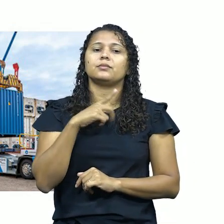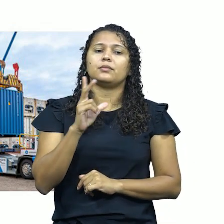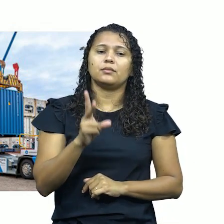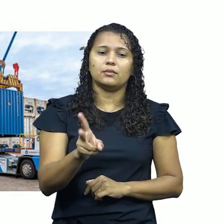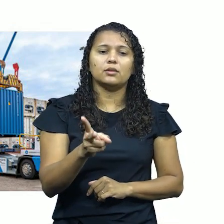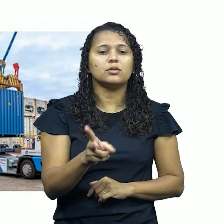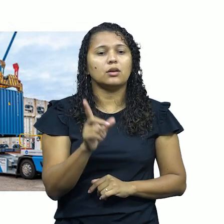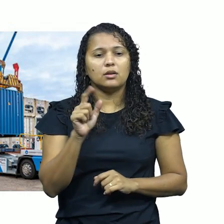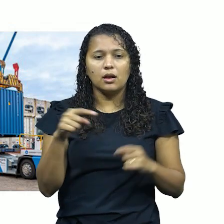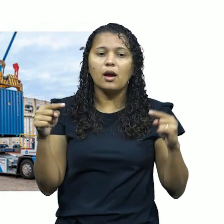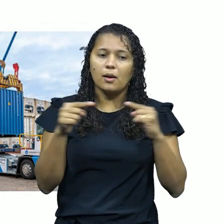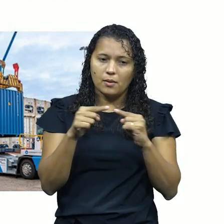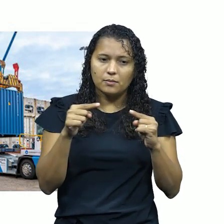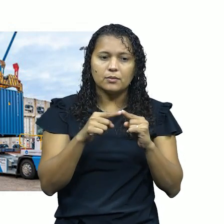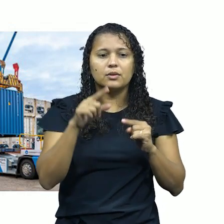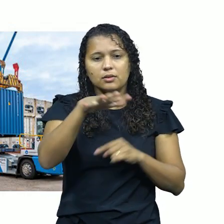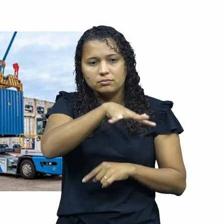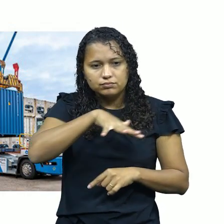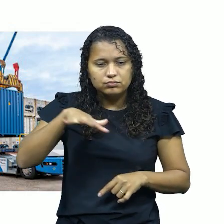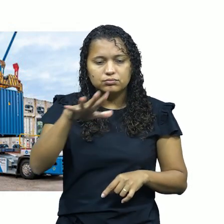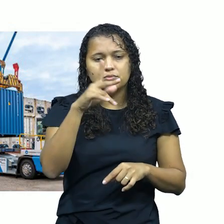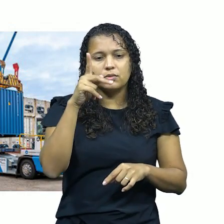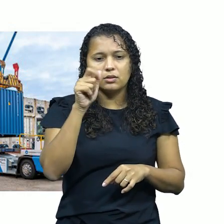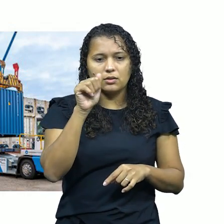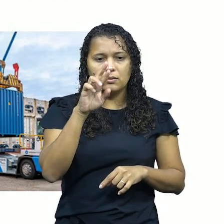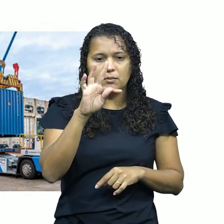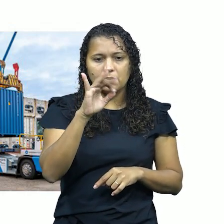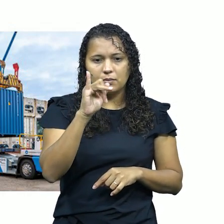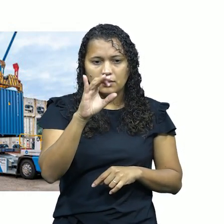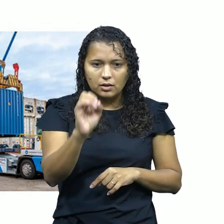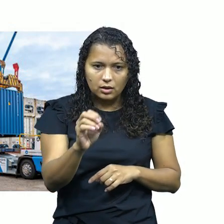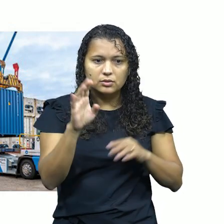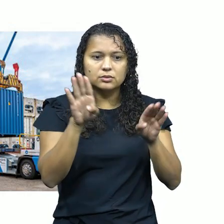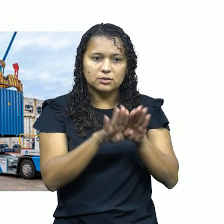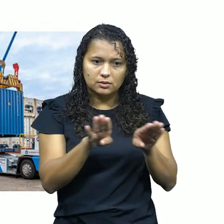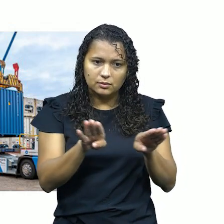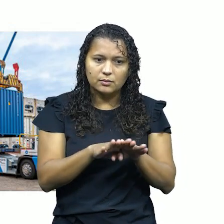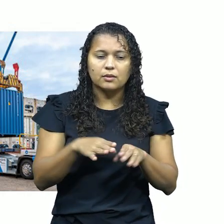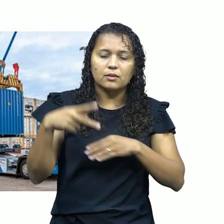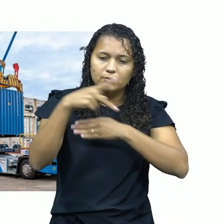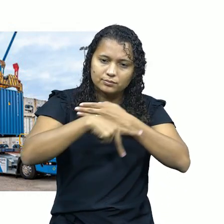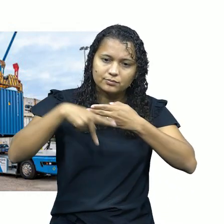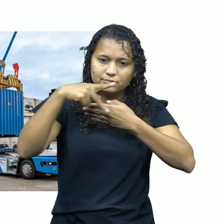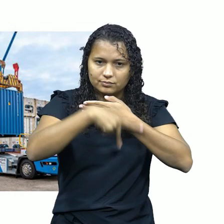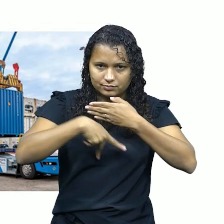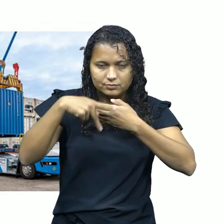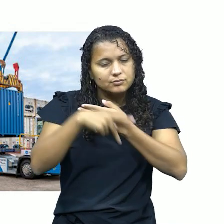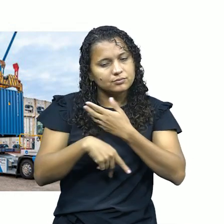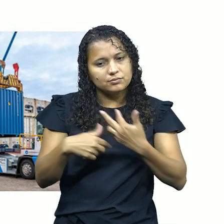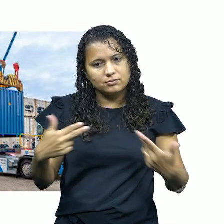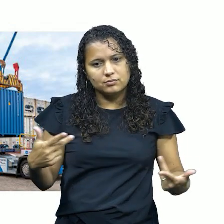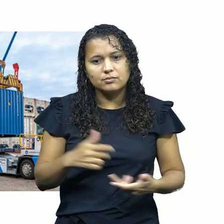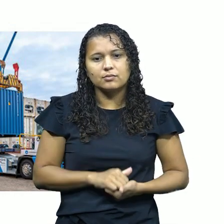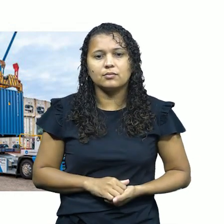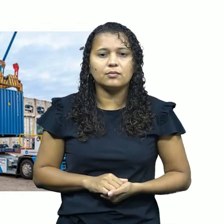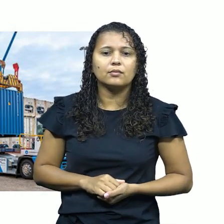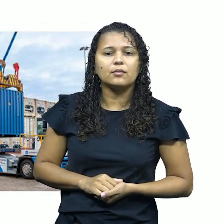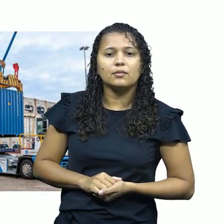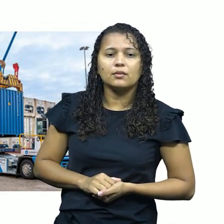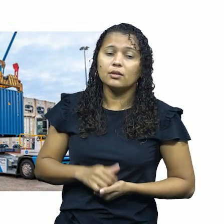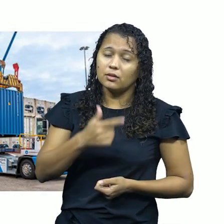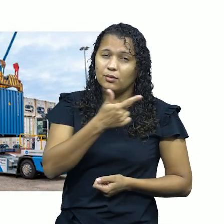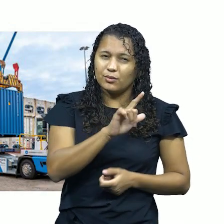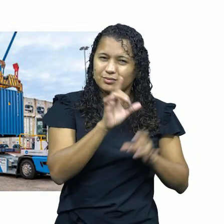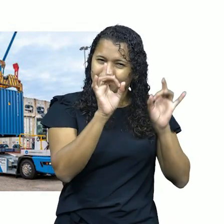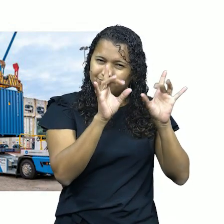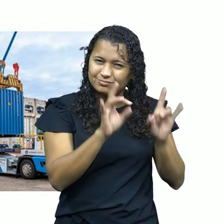fixa, que é adequada para o terminal, pátio de containers e estação de carga ferroviária. Então